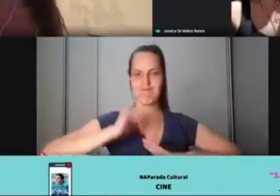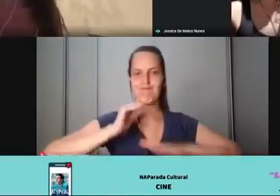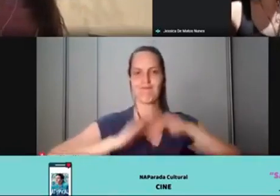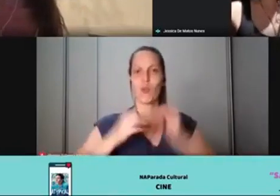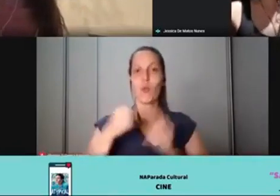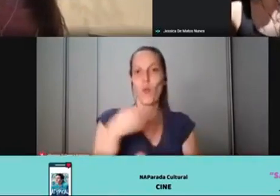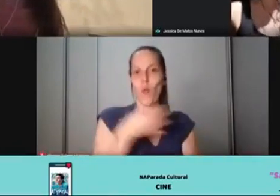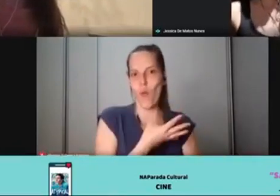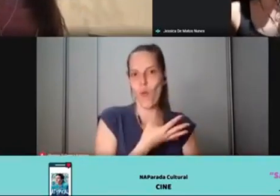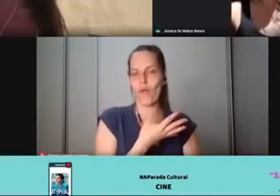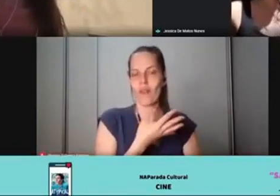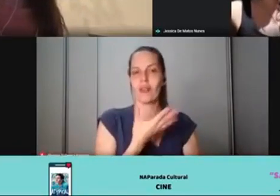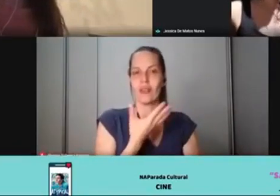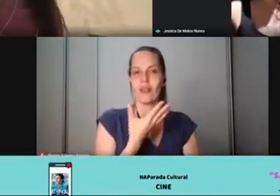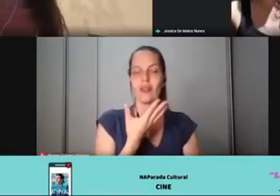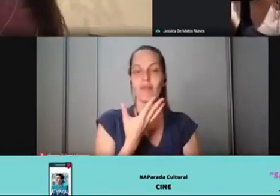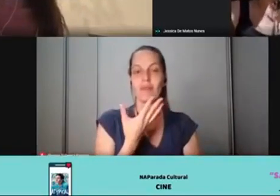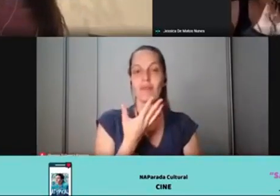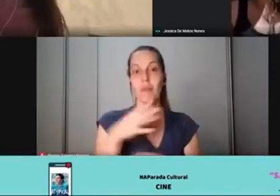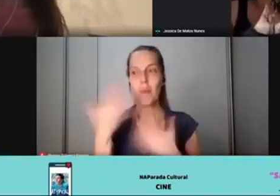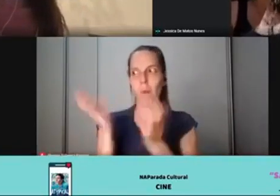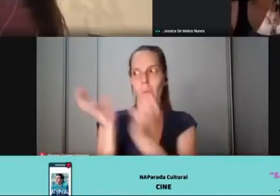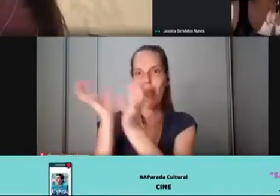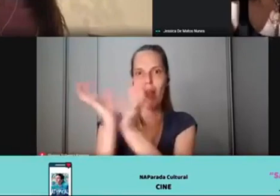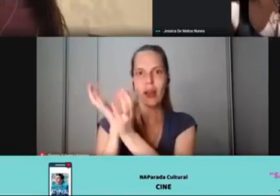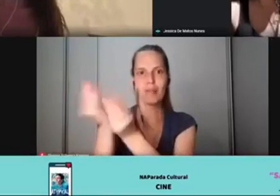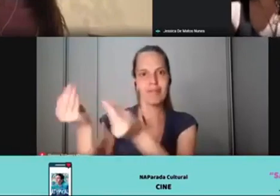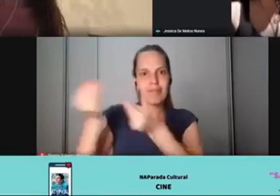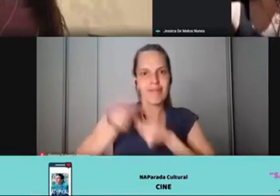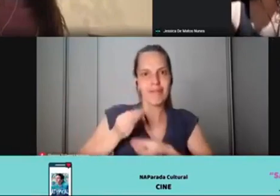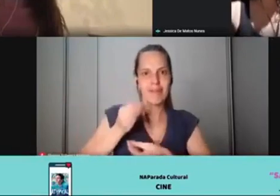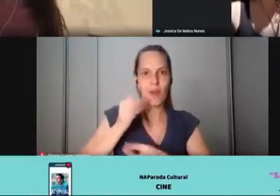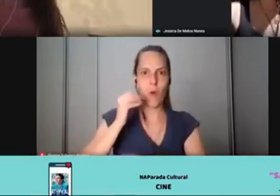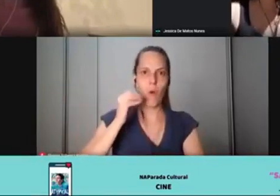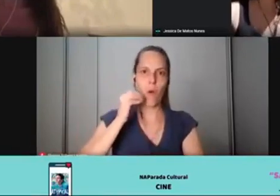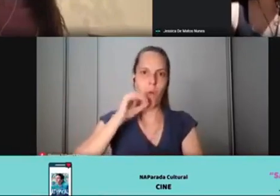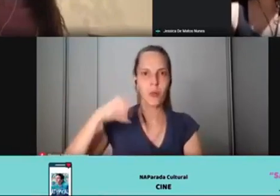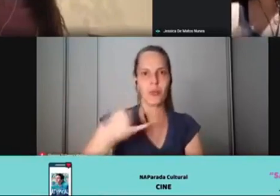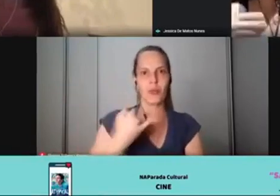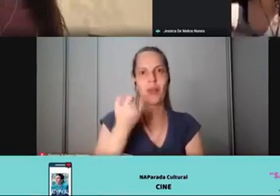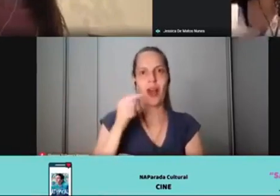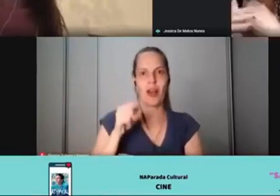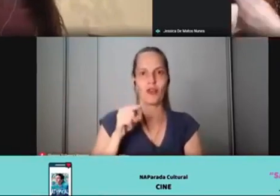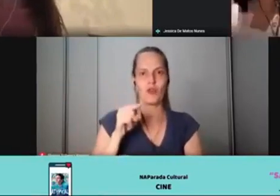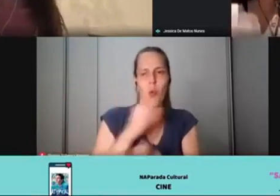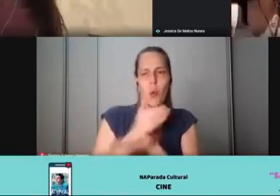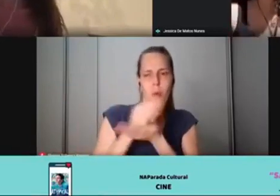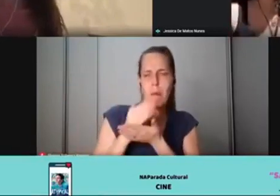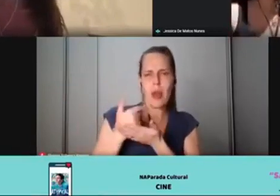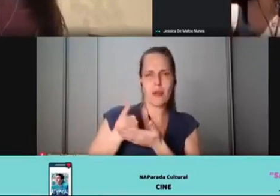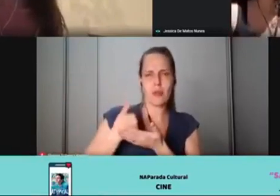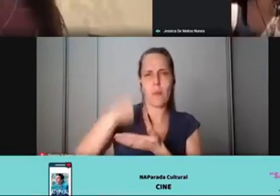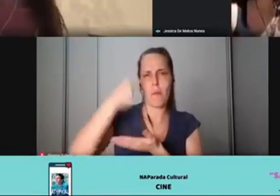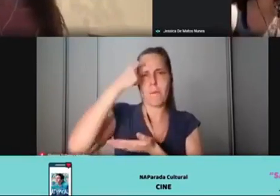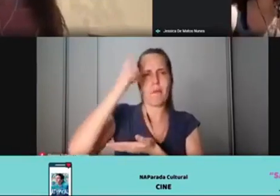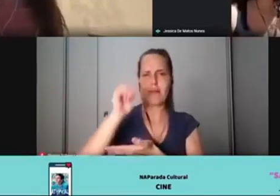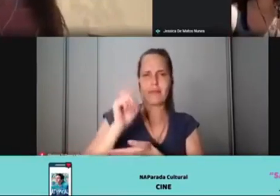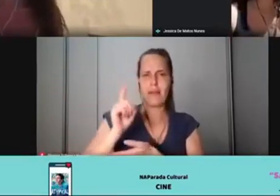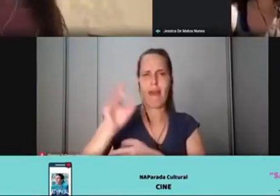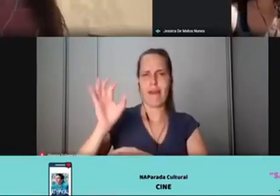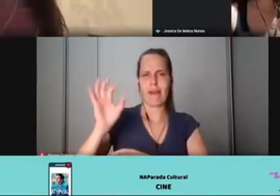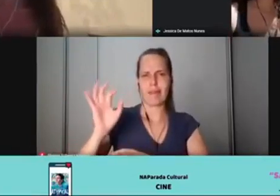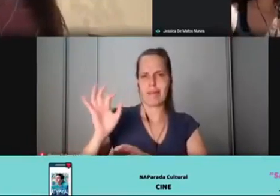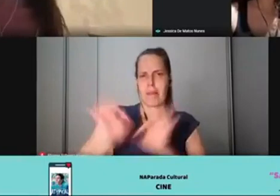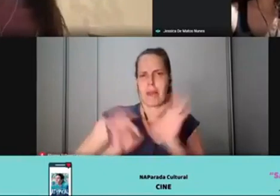que trouxeram essa oportunidade, né? Foi uma coisa muito, a princípio, não pensada, não planejada e muitas coisas